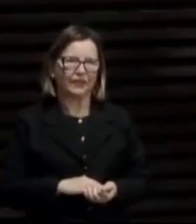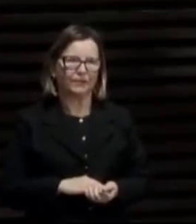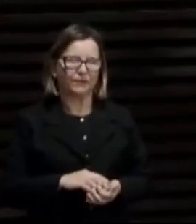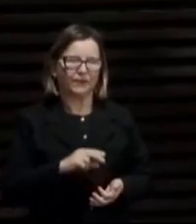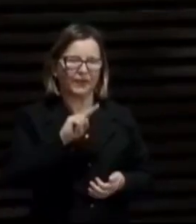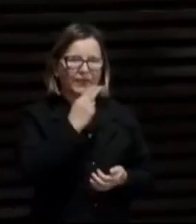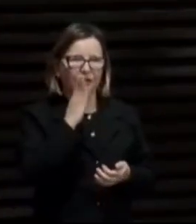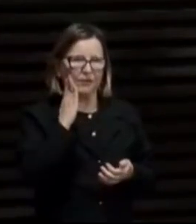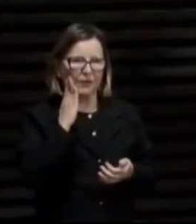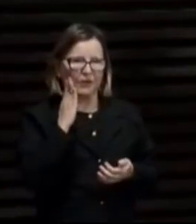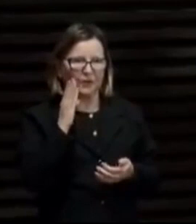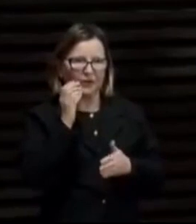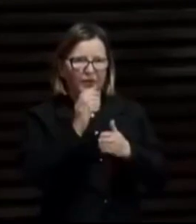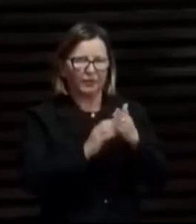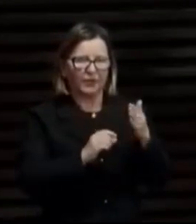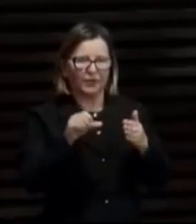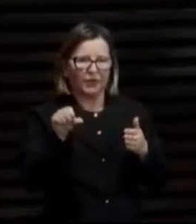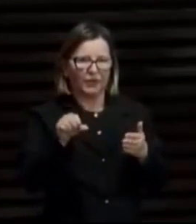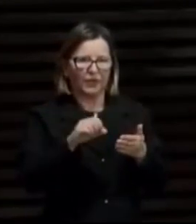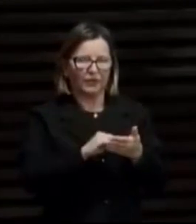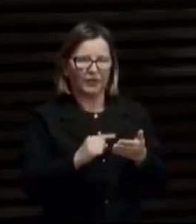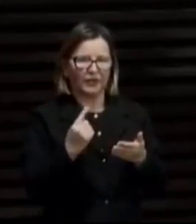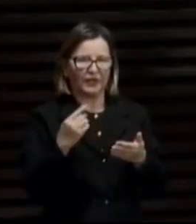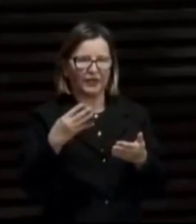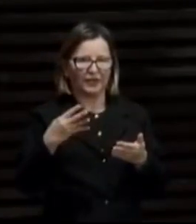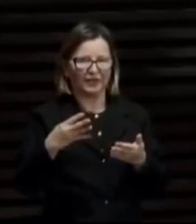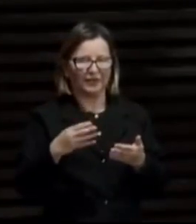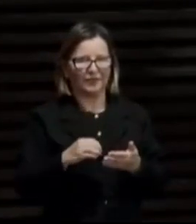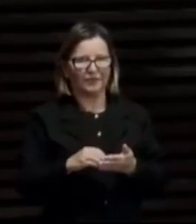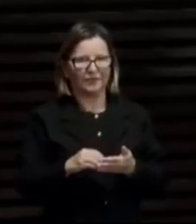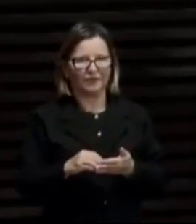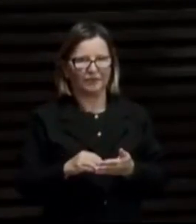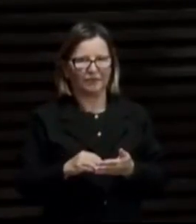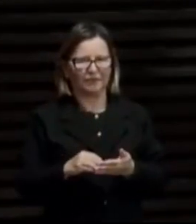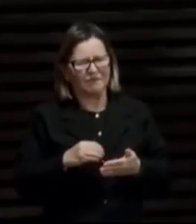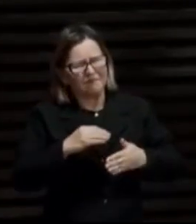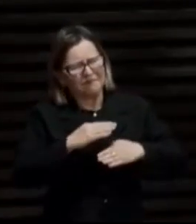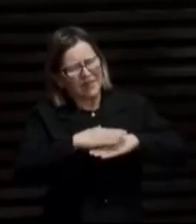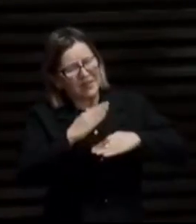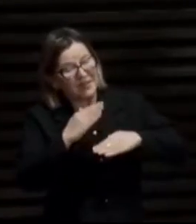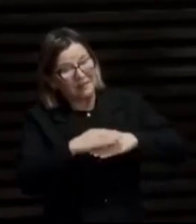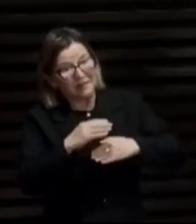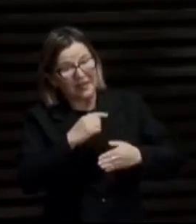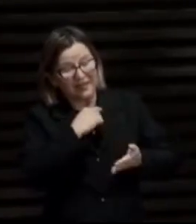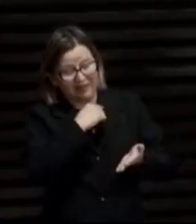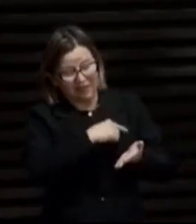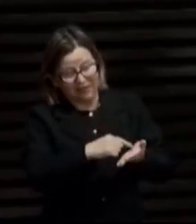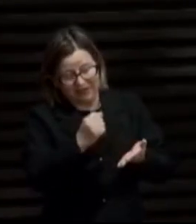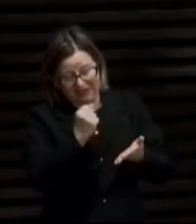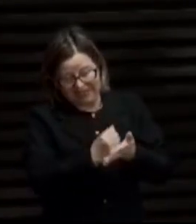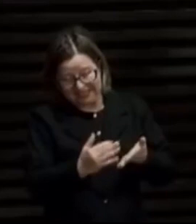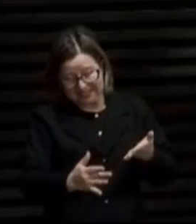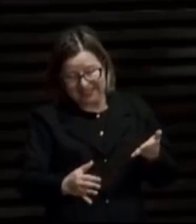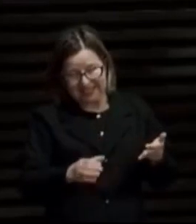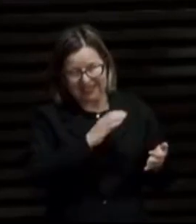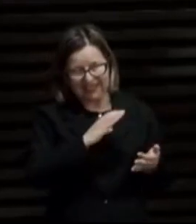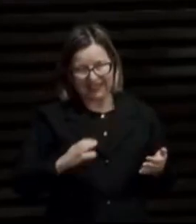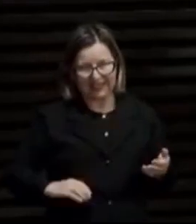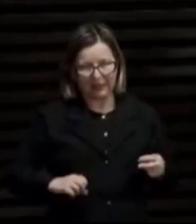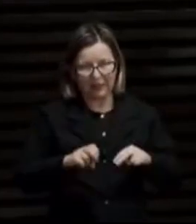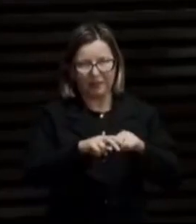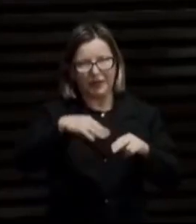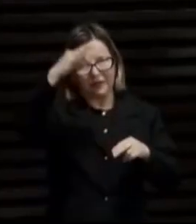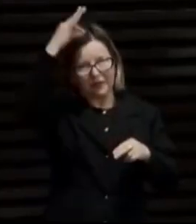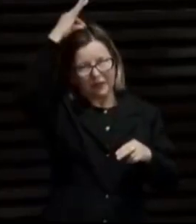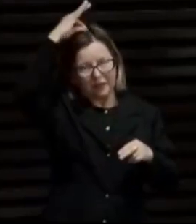Hebreus 9, 14 e 15. Vamos juntos? Muito mais o sangue de Cristo, que pelo Espírito eterno, a